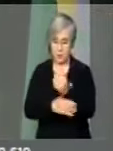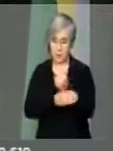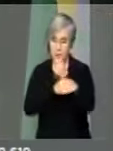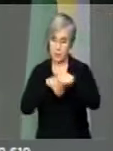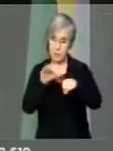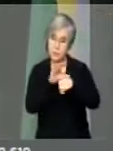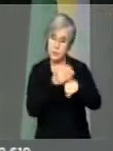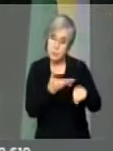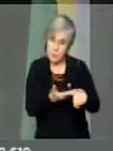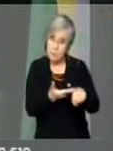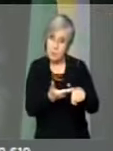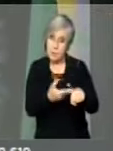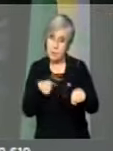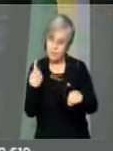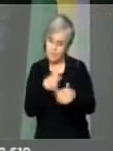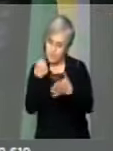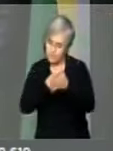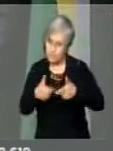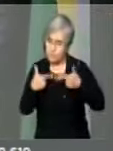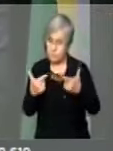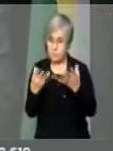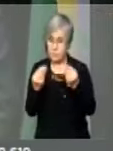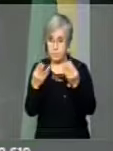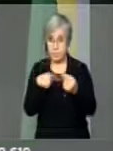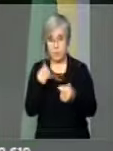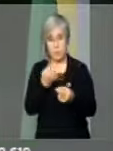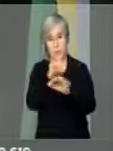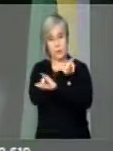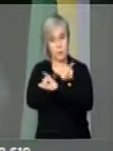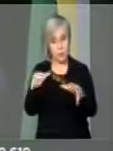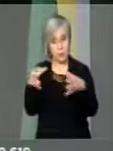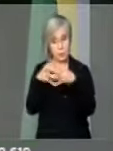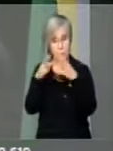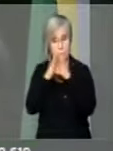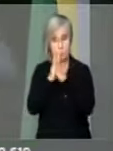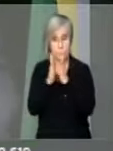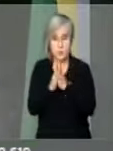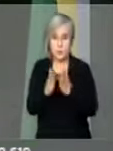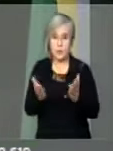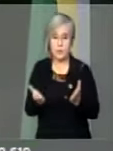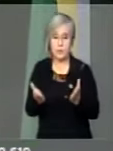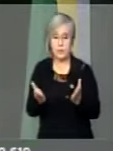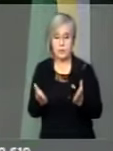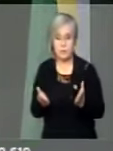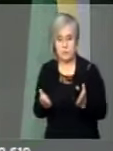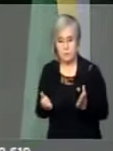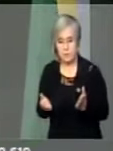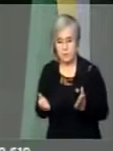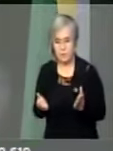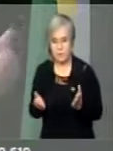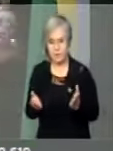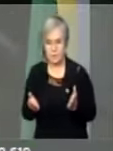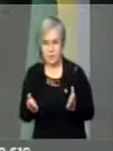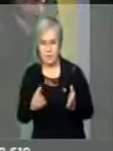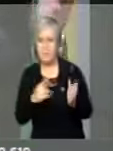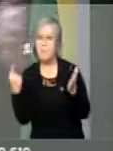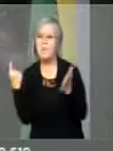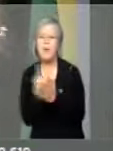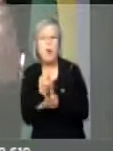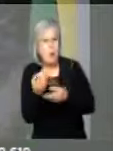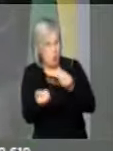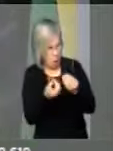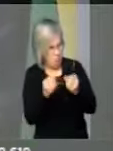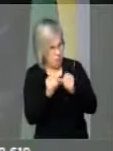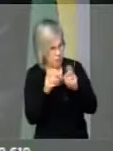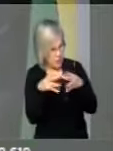Constituição. Muitos, quando nós transmitimos o nosso grupo de oração, muitos não, hoje graças a Deus menos, questionam como assim fazer